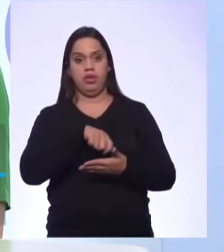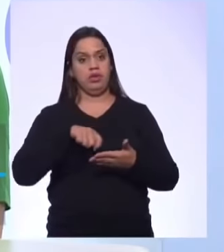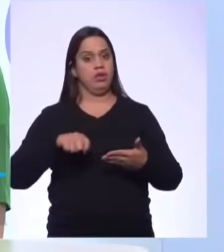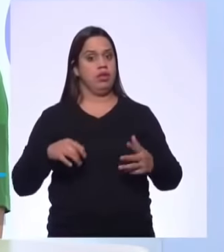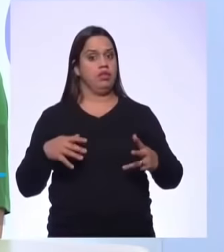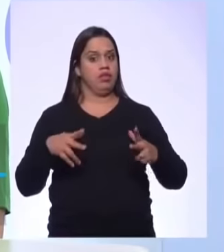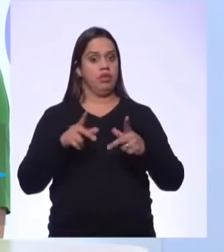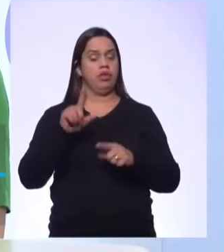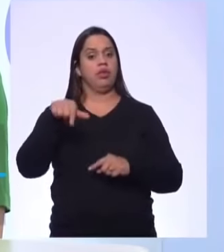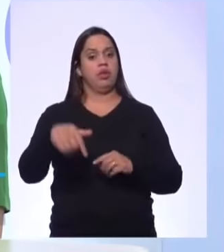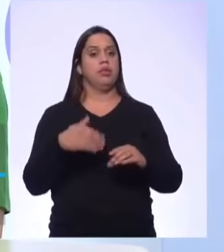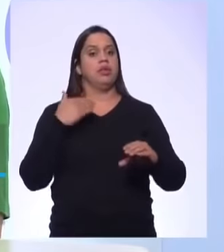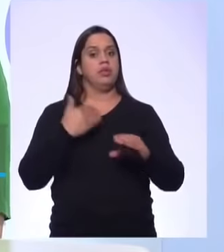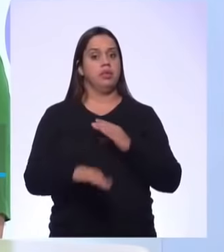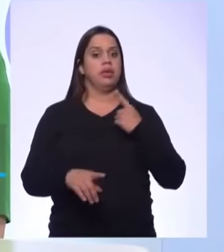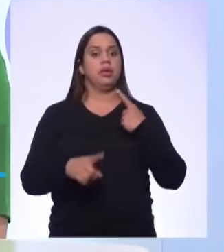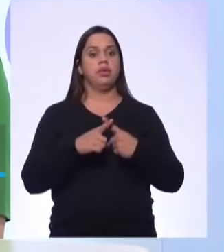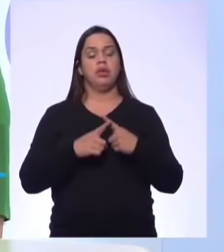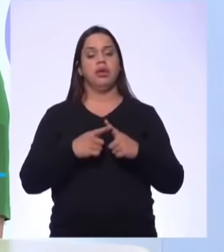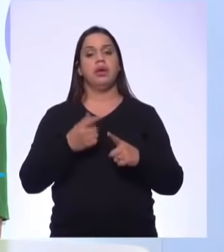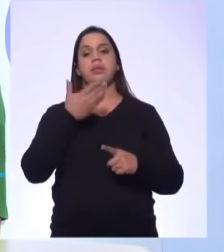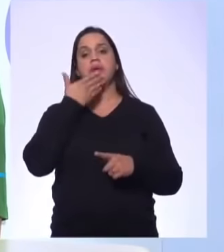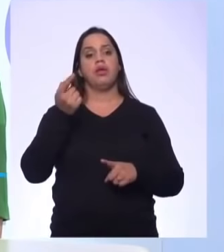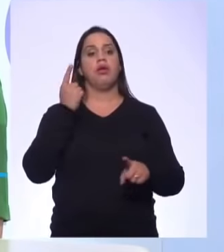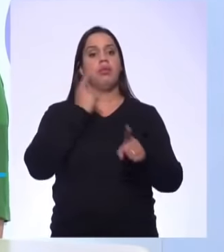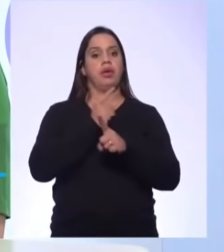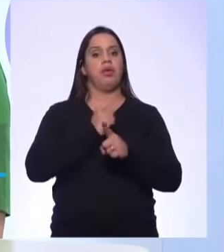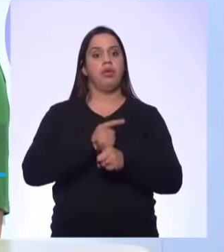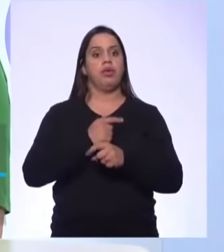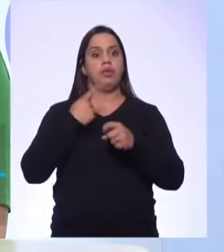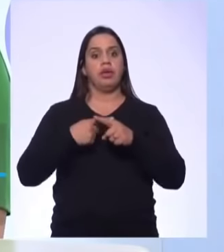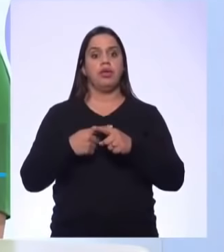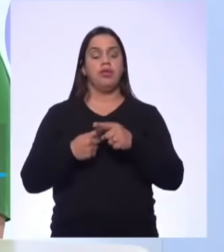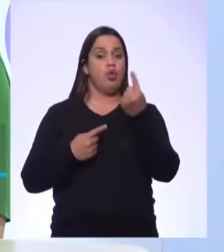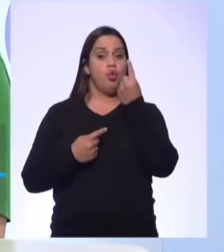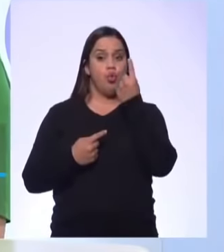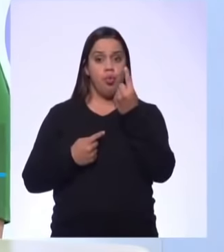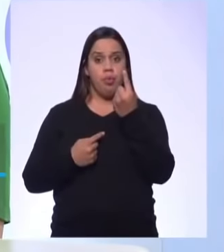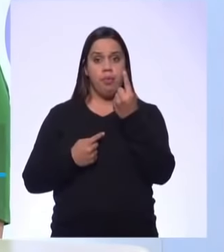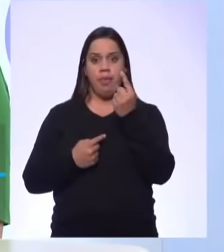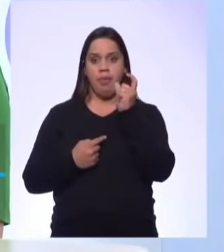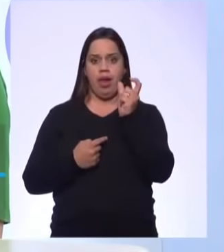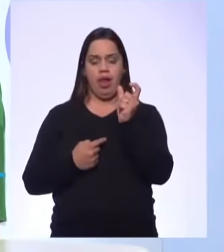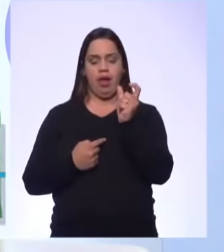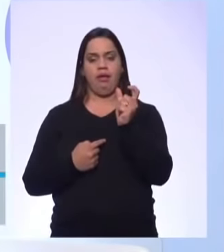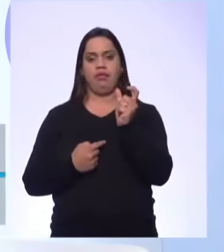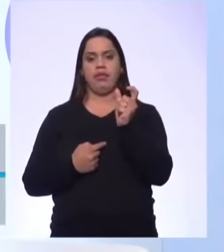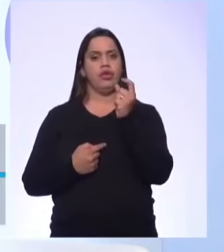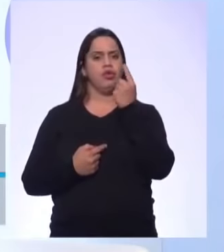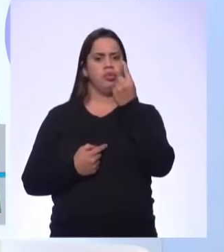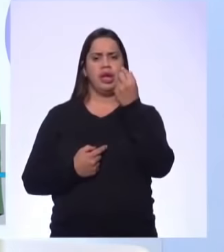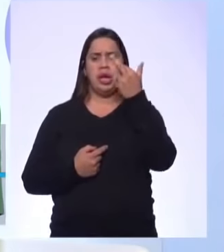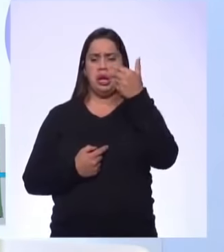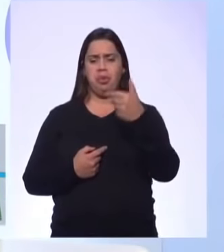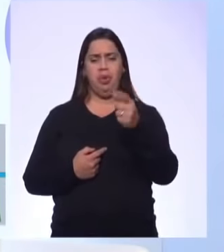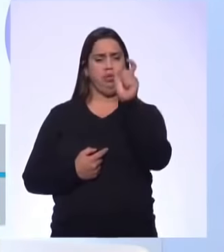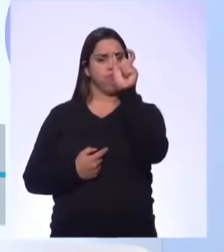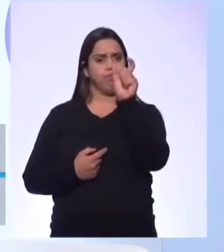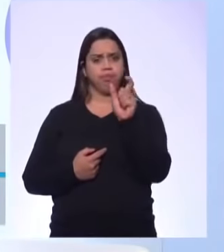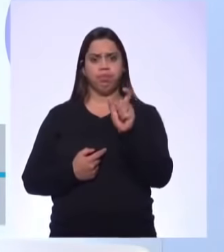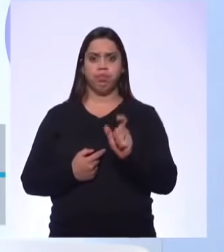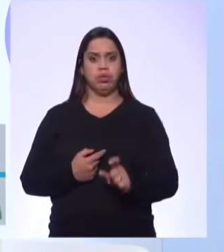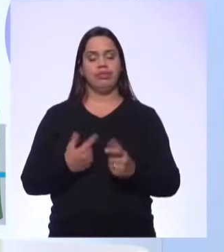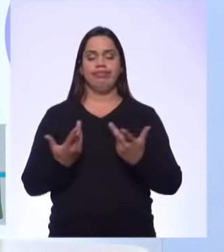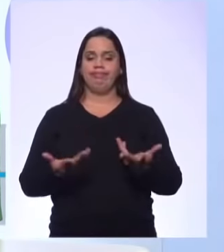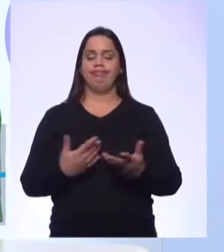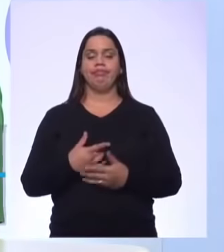e aí depois mande, porque fica mais fácil a gente visualizar aqui, senão fica todo mundo manda a mesma, né? Fica aquela coluna. Vamos lá. O Luiz